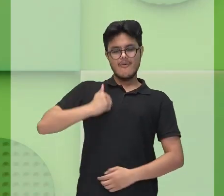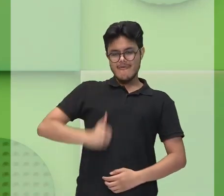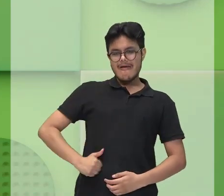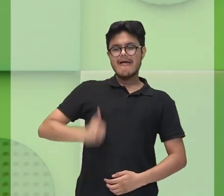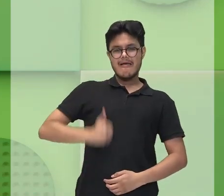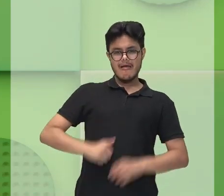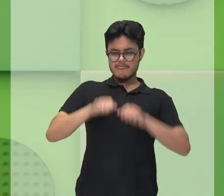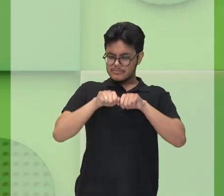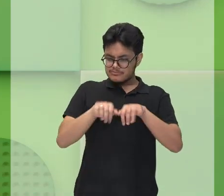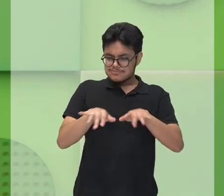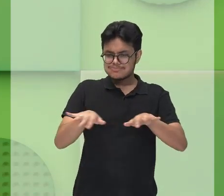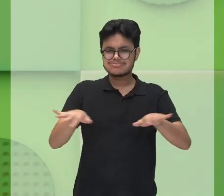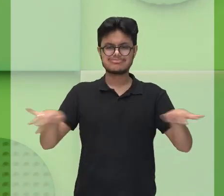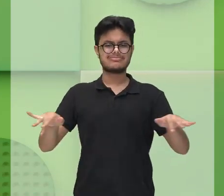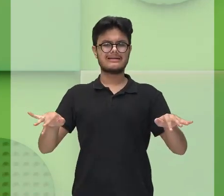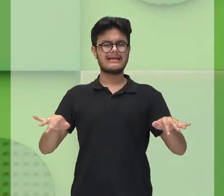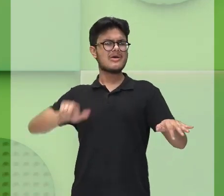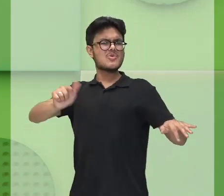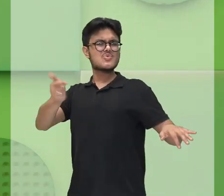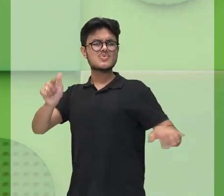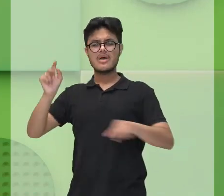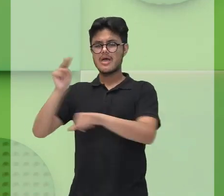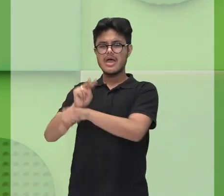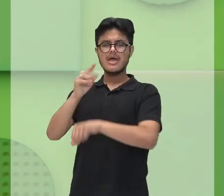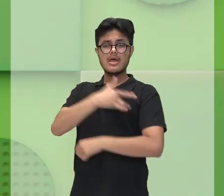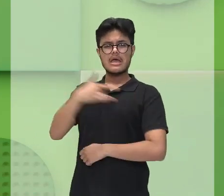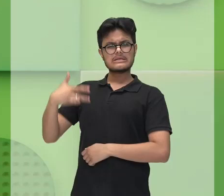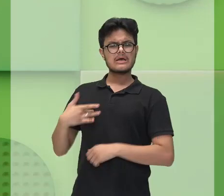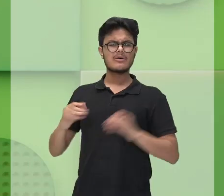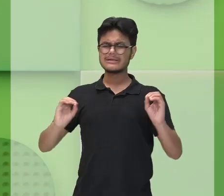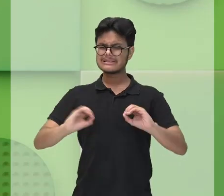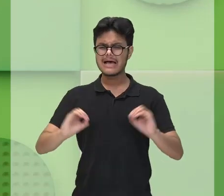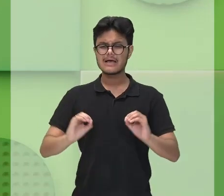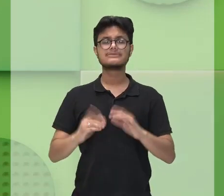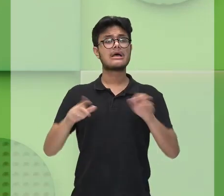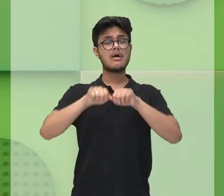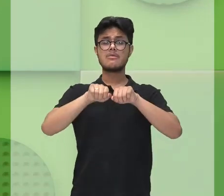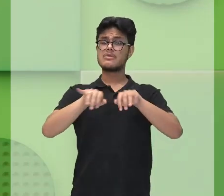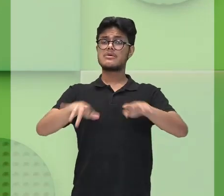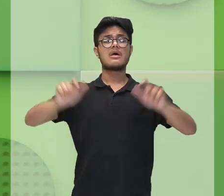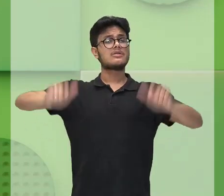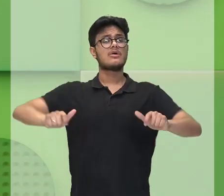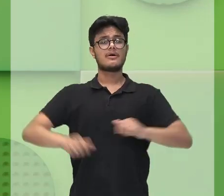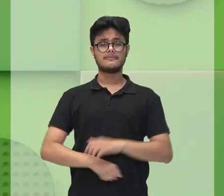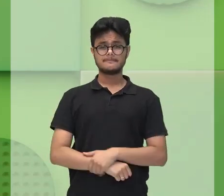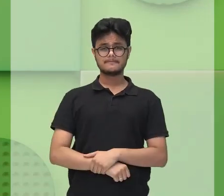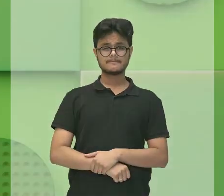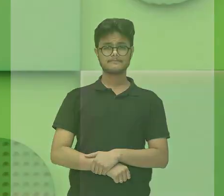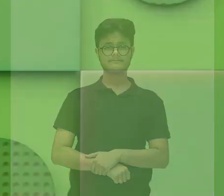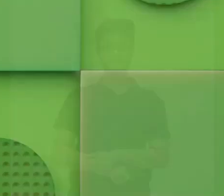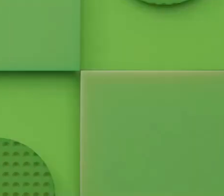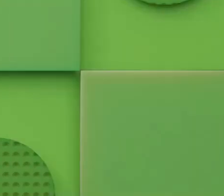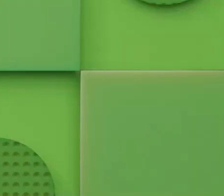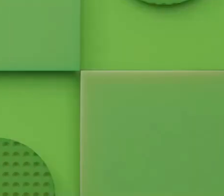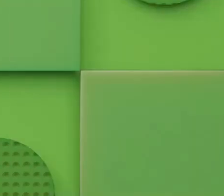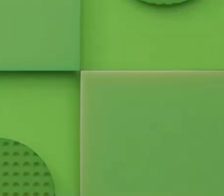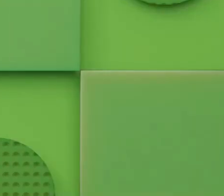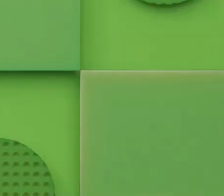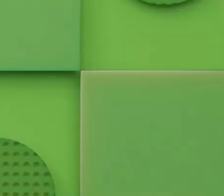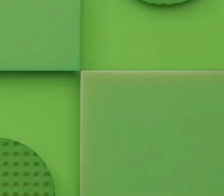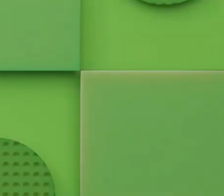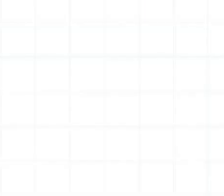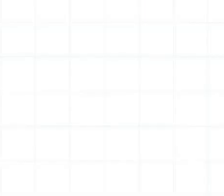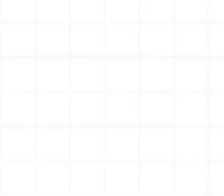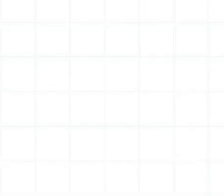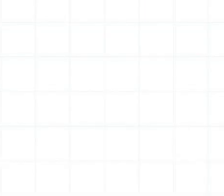por esgotamento sanitário, esgoto doméstico, eles são lançados ali no ambiente. Mas aí vamos continuar com os